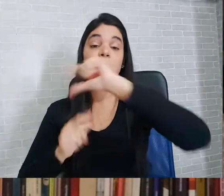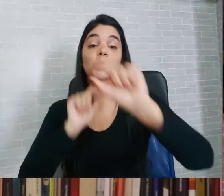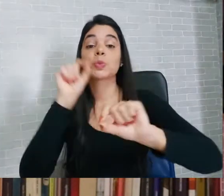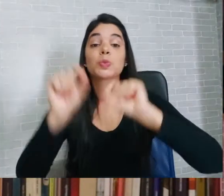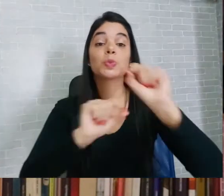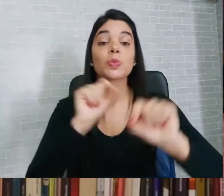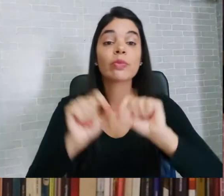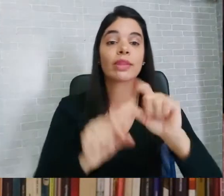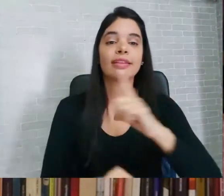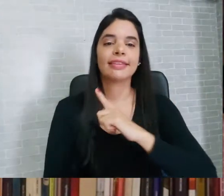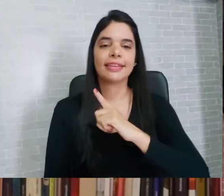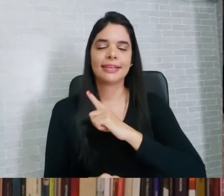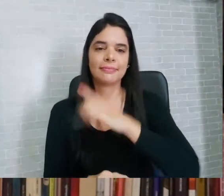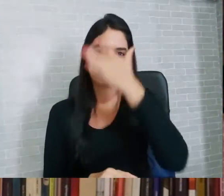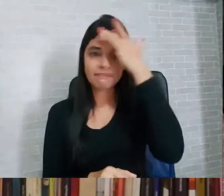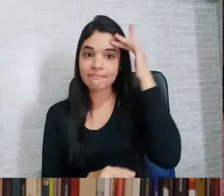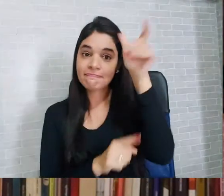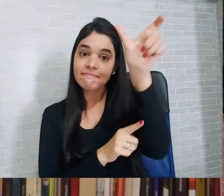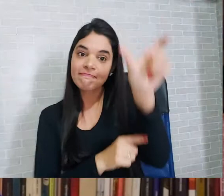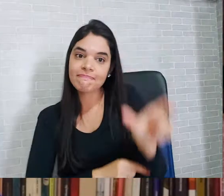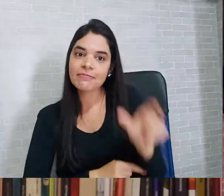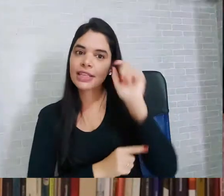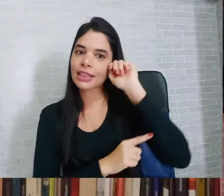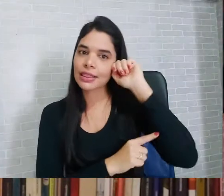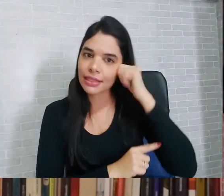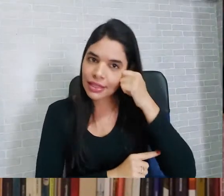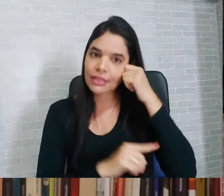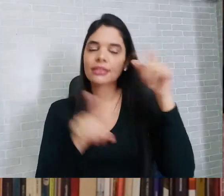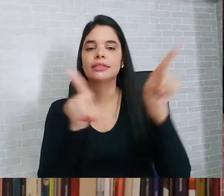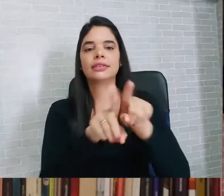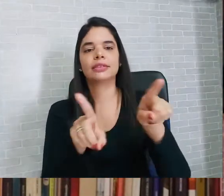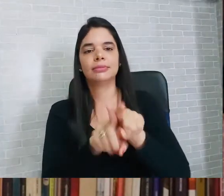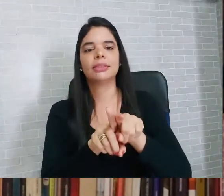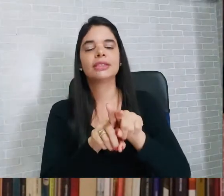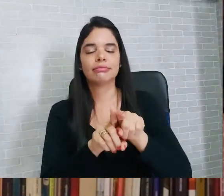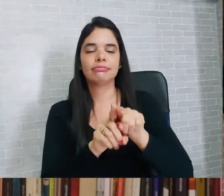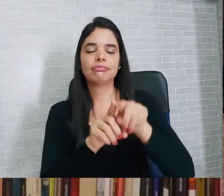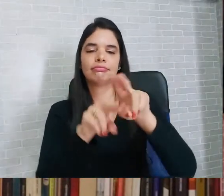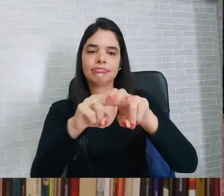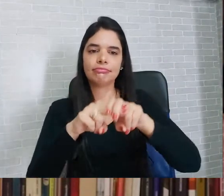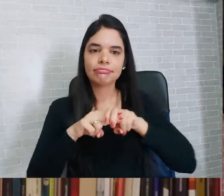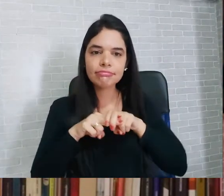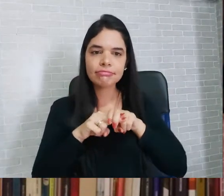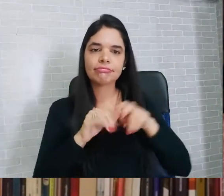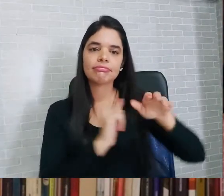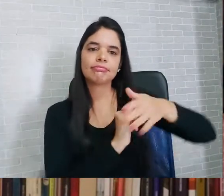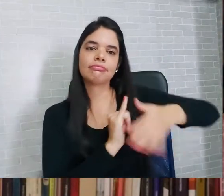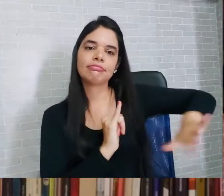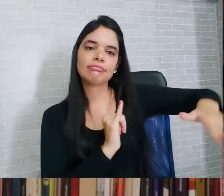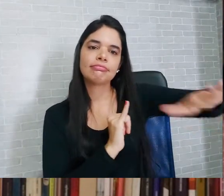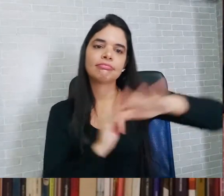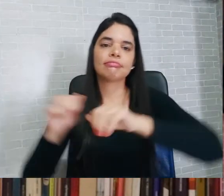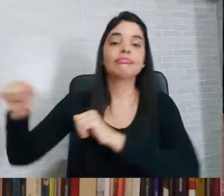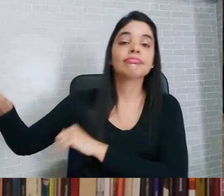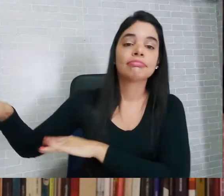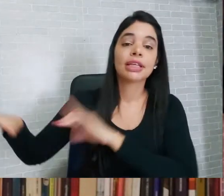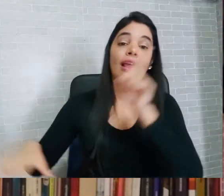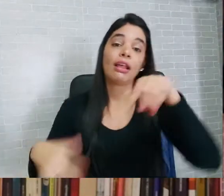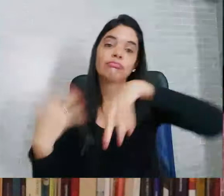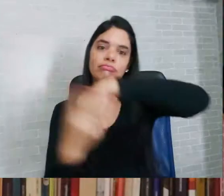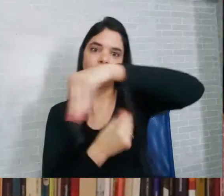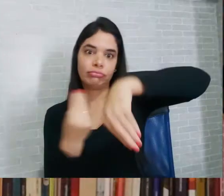camadas de intersecção, que é o negro e a questão de ser antilho-guianense. Porém, isso é uma